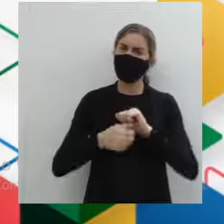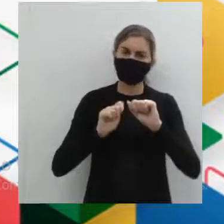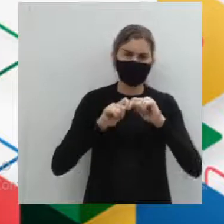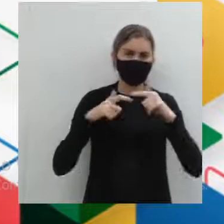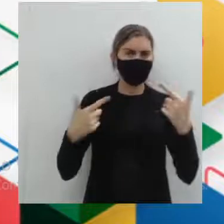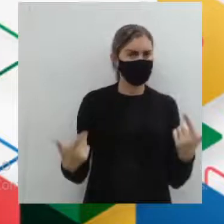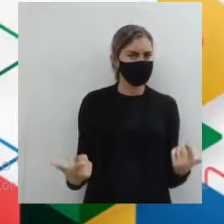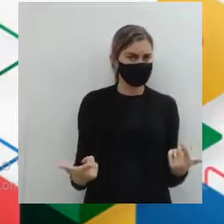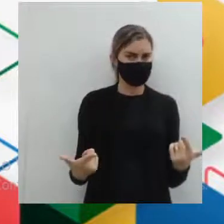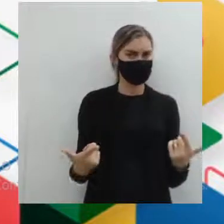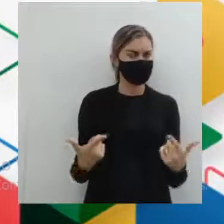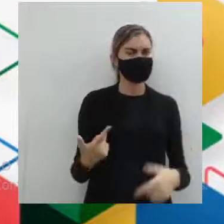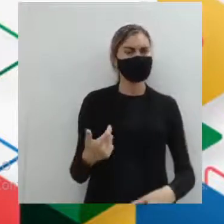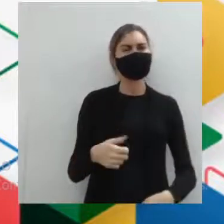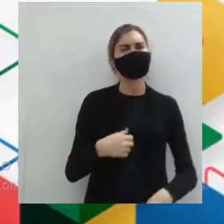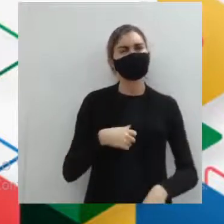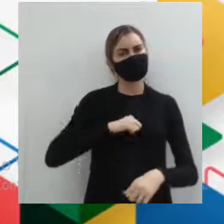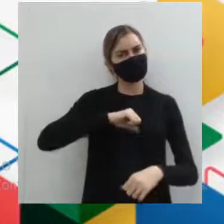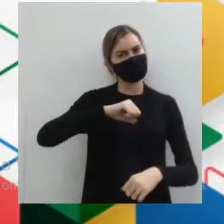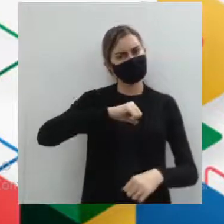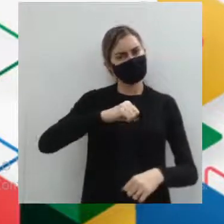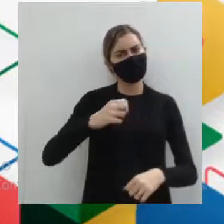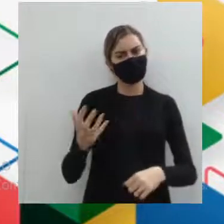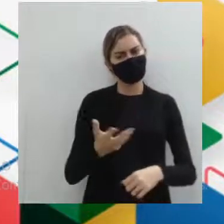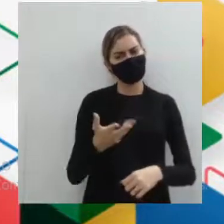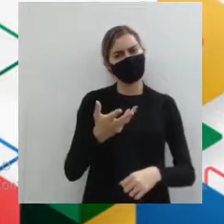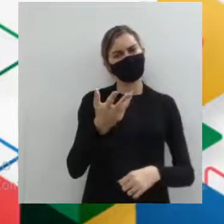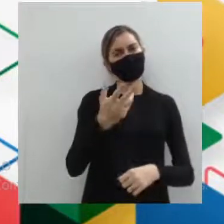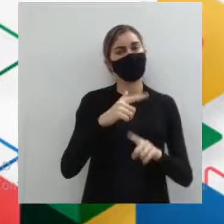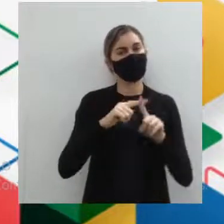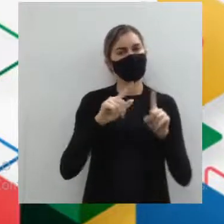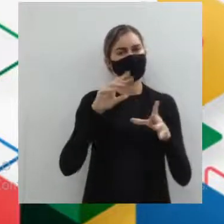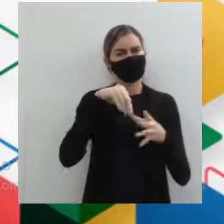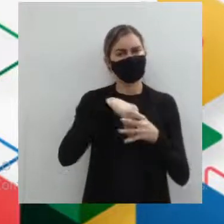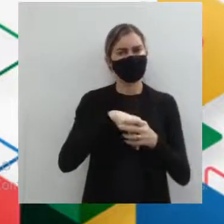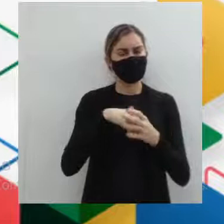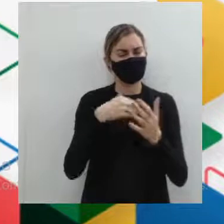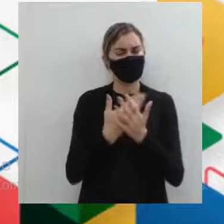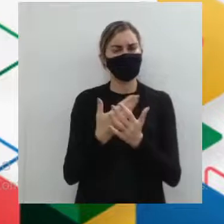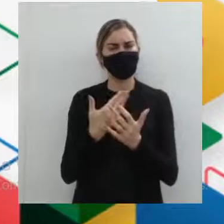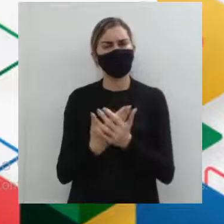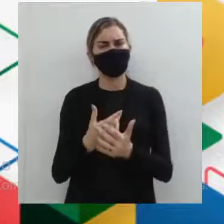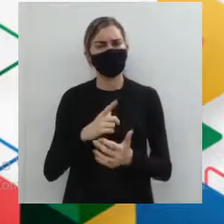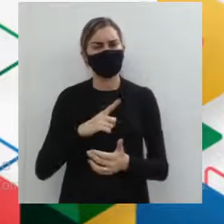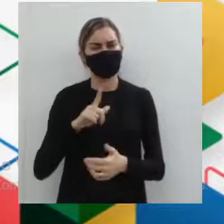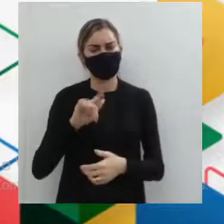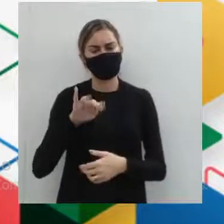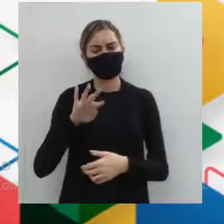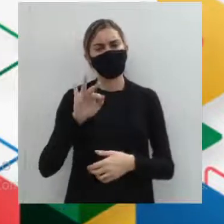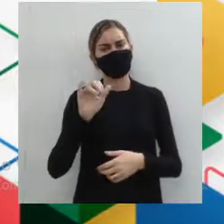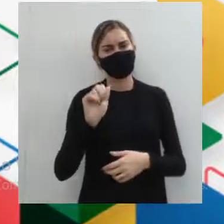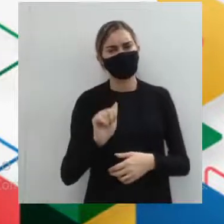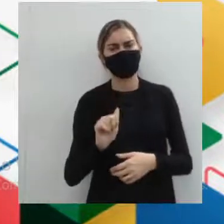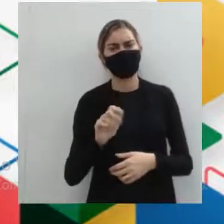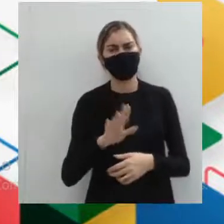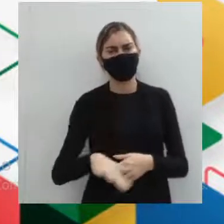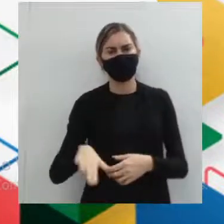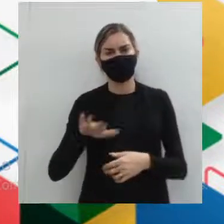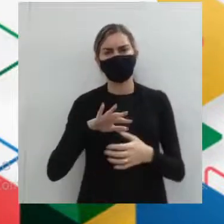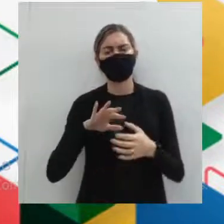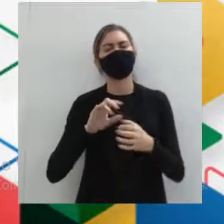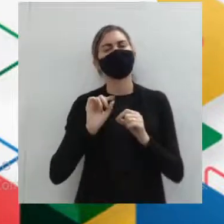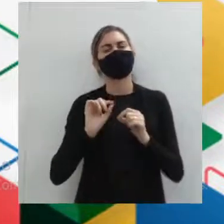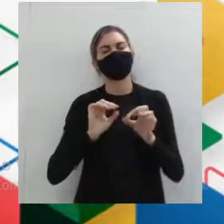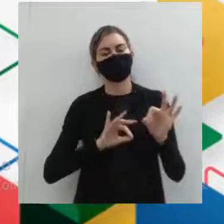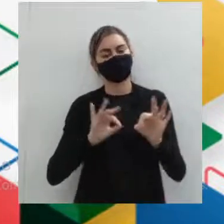fosse uma aula de atletismo, né? Corrida de velocidade, mas dentro dessa aula tem a ginástica ali, que é o universo justamente que